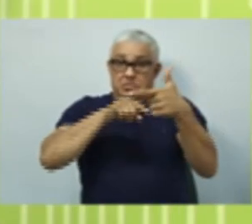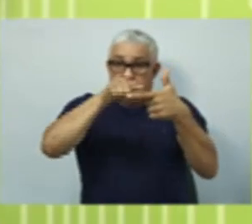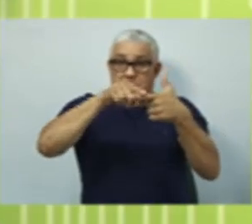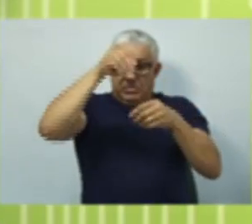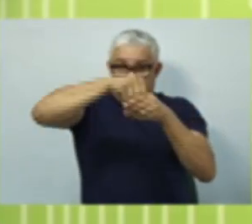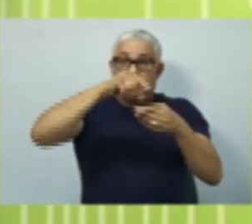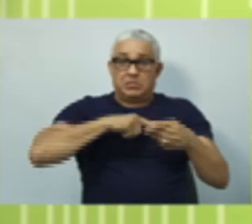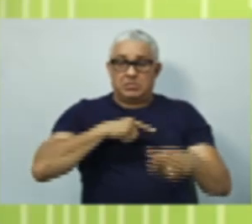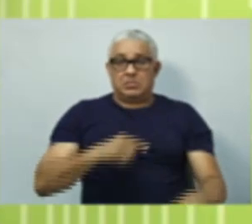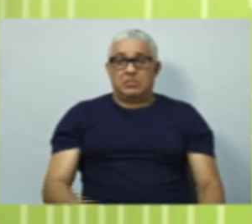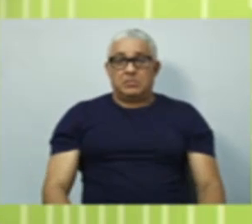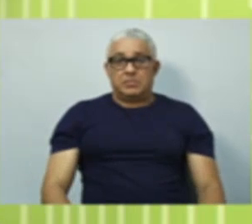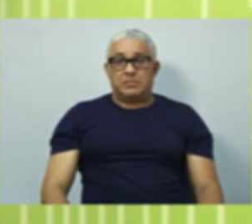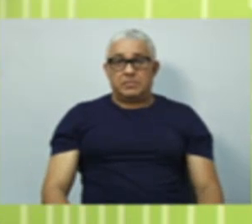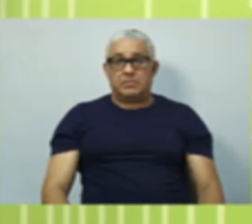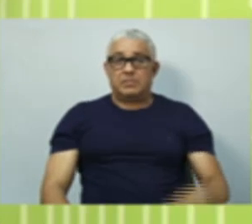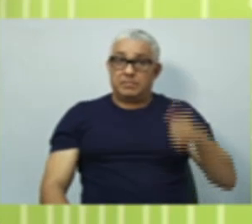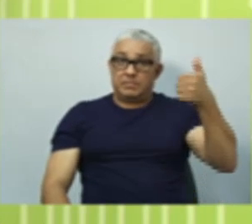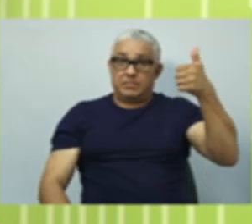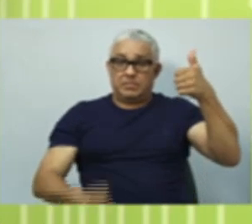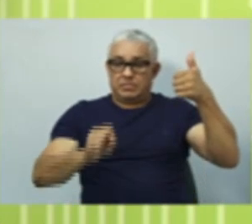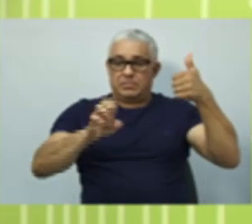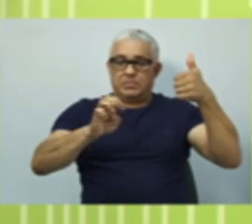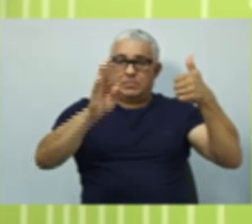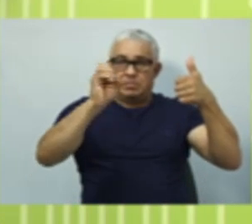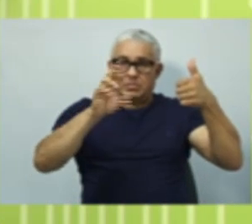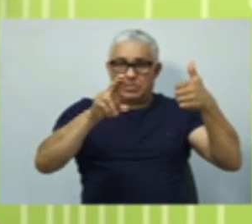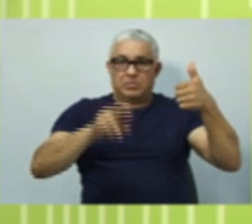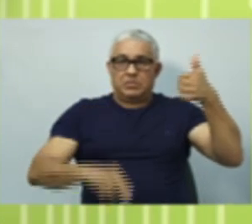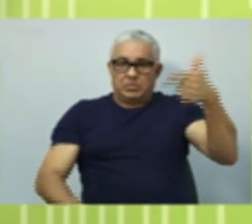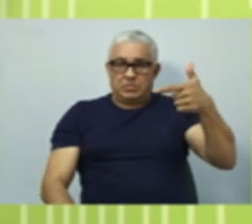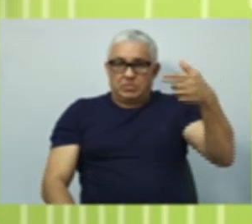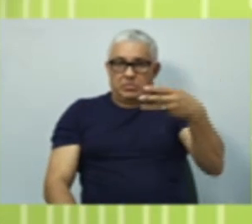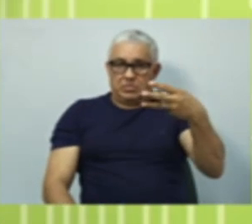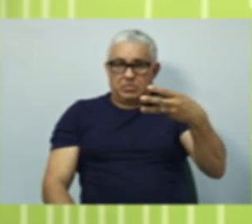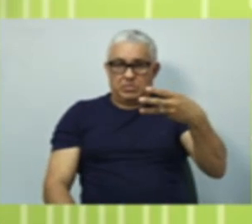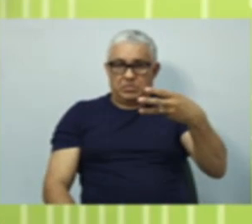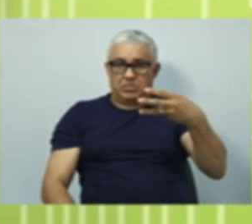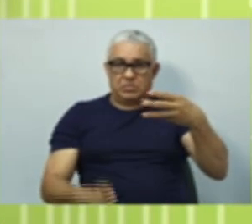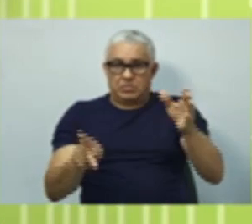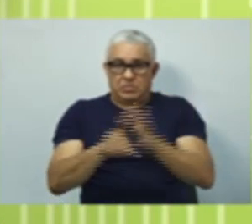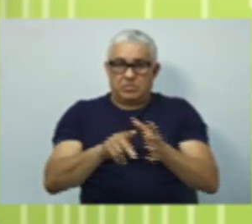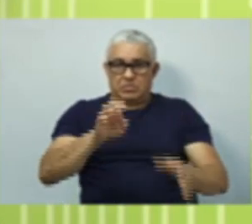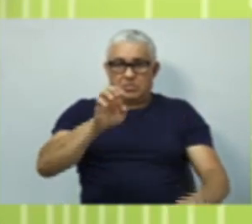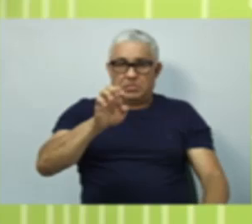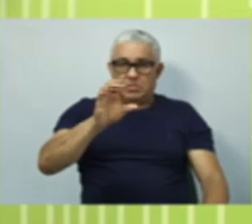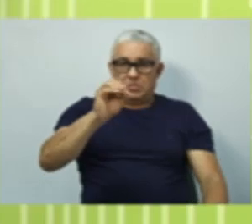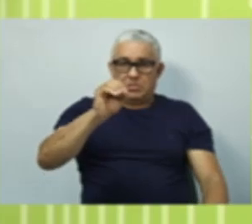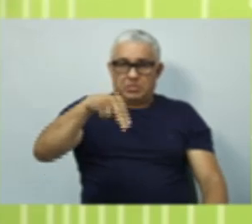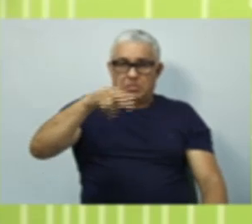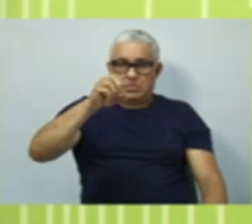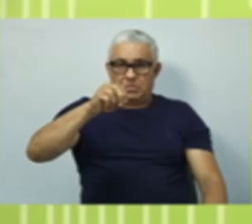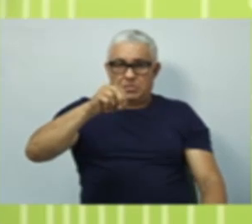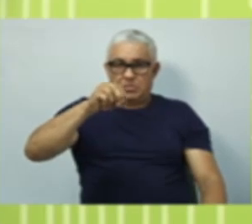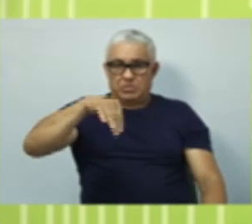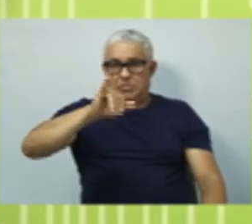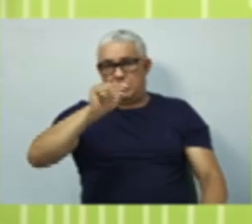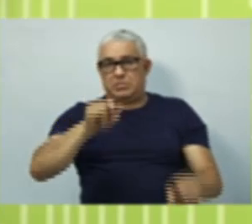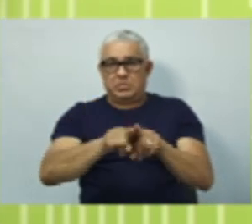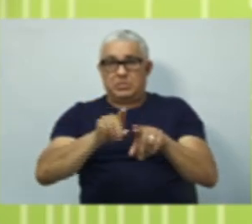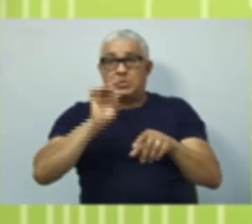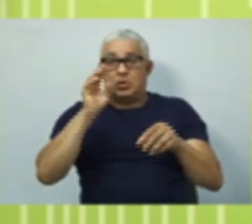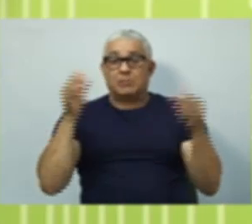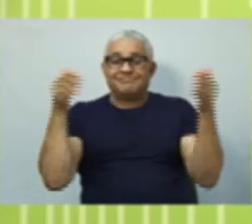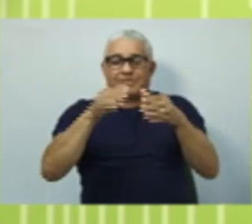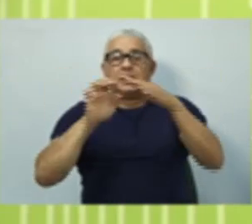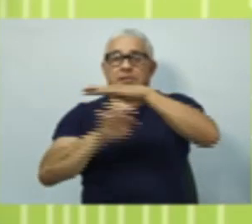nós temos aí primeiro setor, segundo setor e terceiro setor da economia, que estão relacionados só às